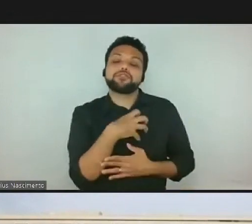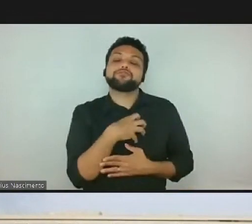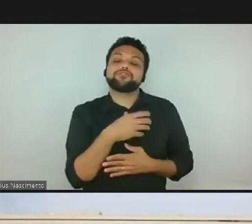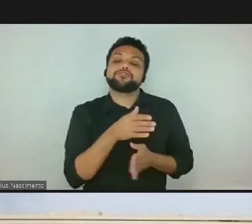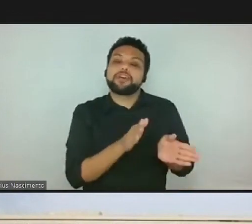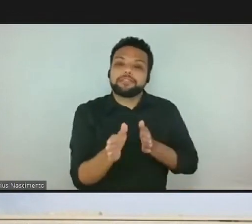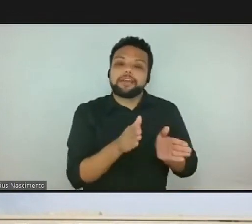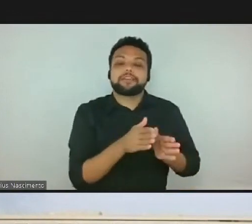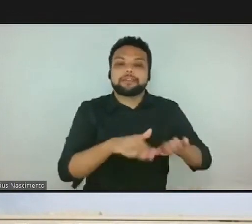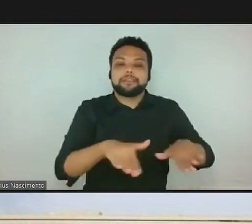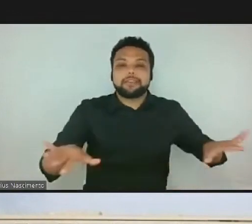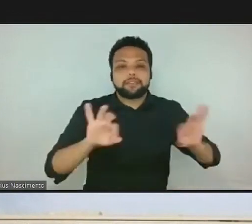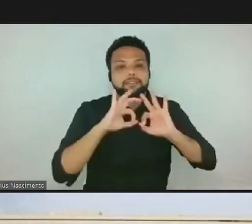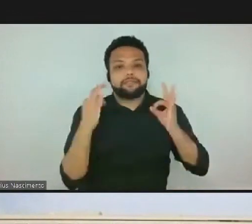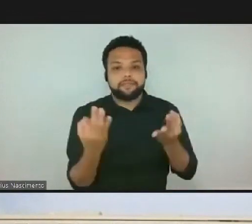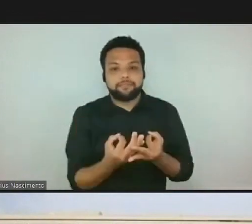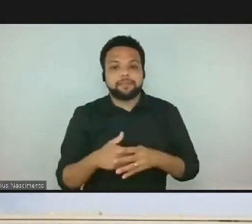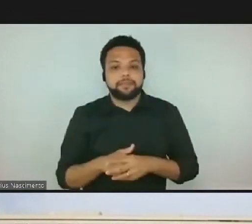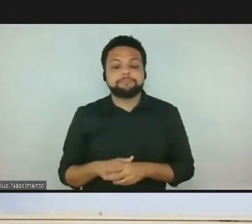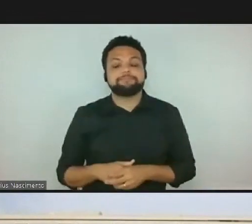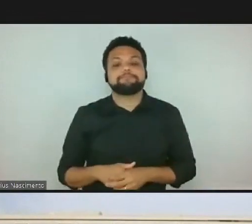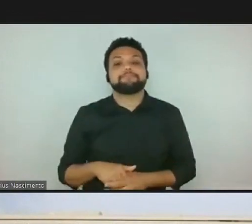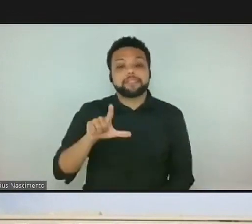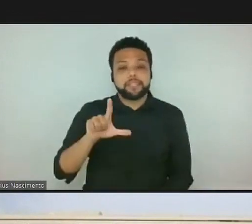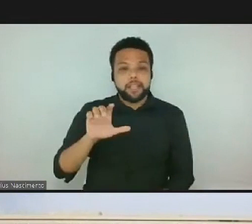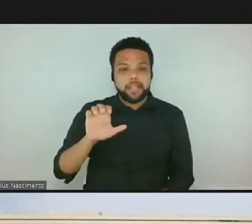Muito obrigada, Leandro. Muito.